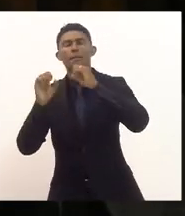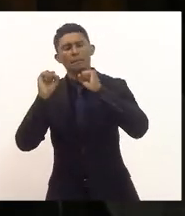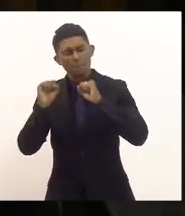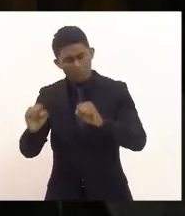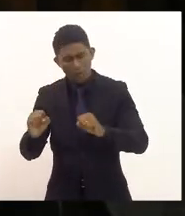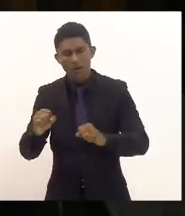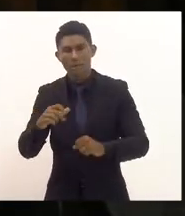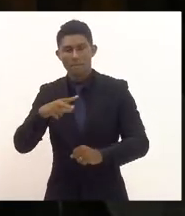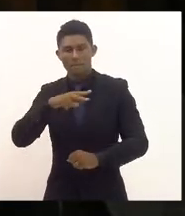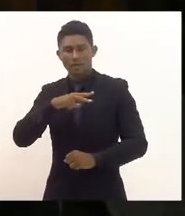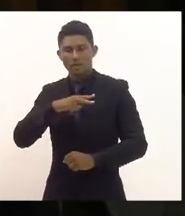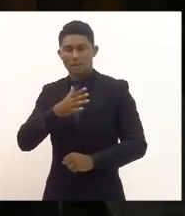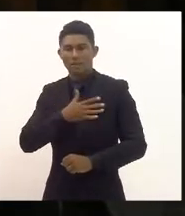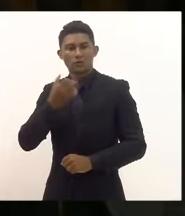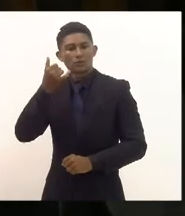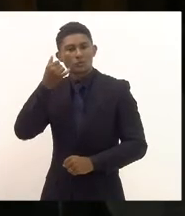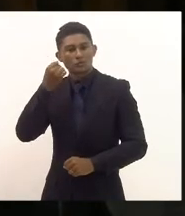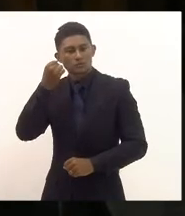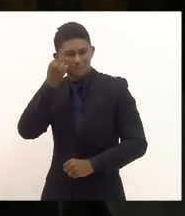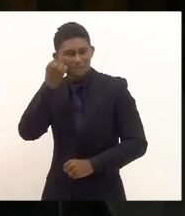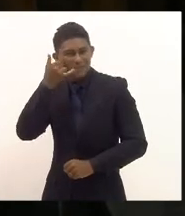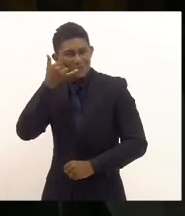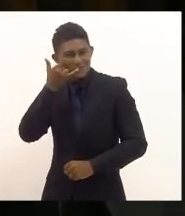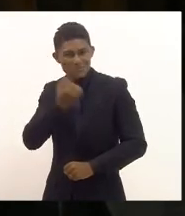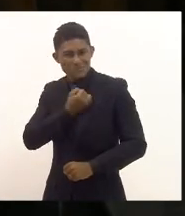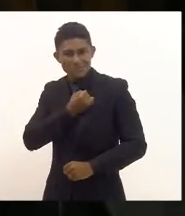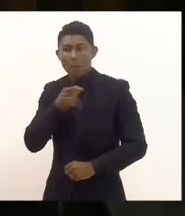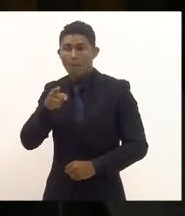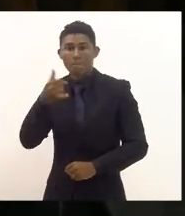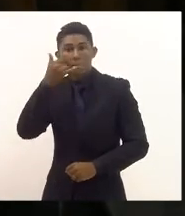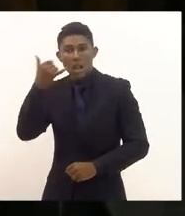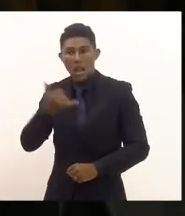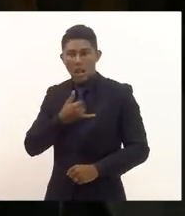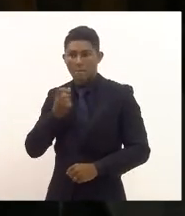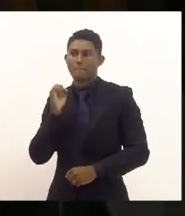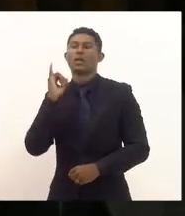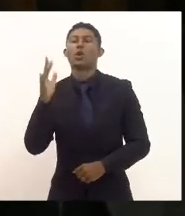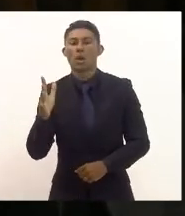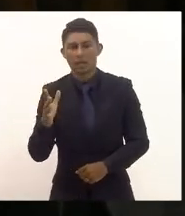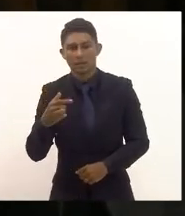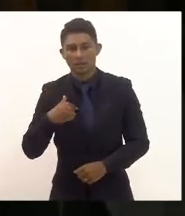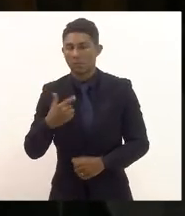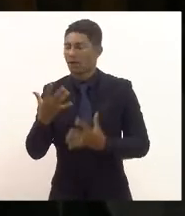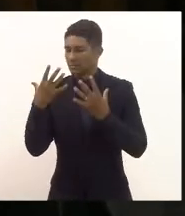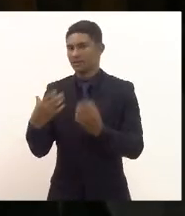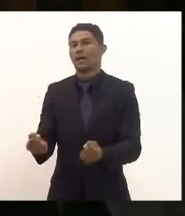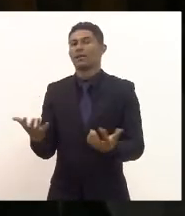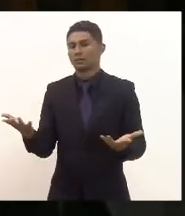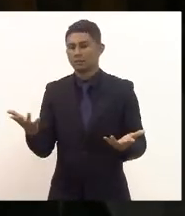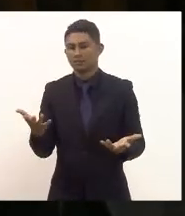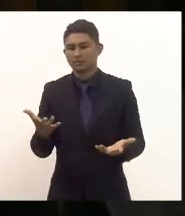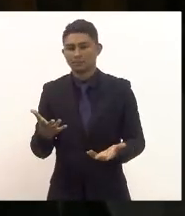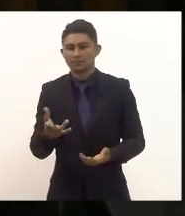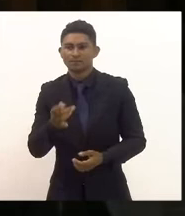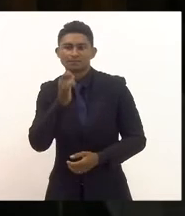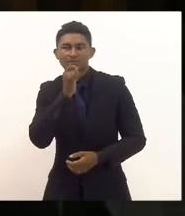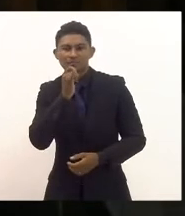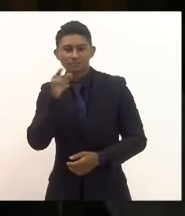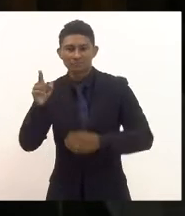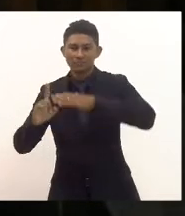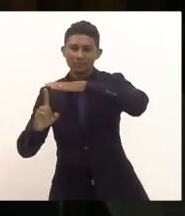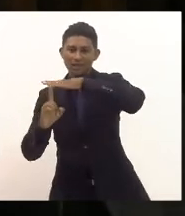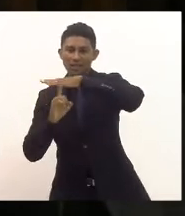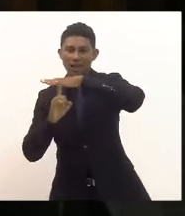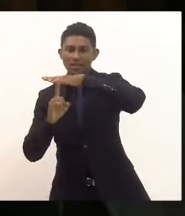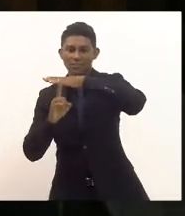as duas horas da manhã que a gente vai ser obrigado atender ninguém iria negligenciar uma chamada telefônica de um